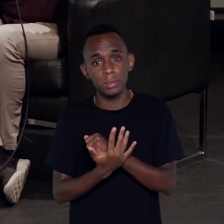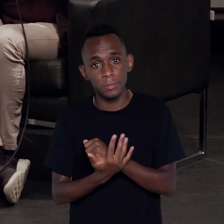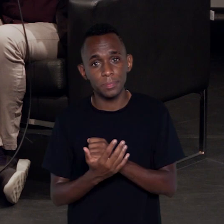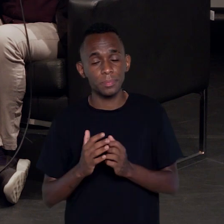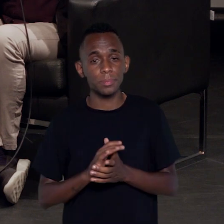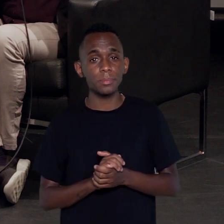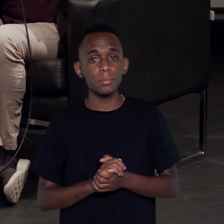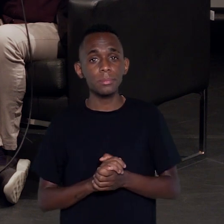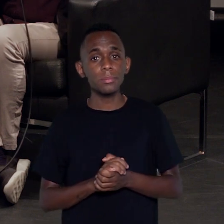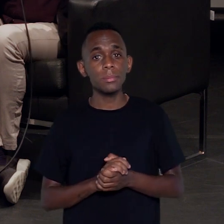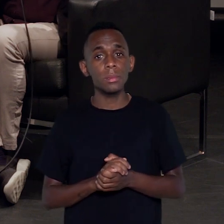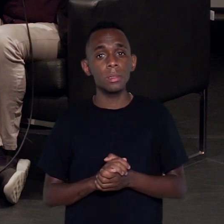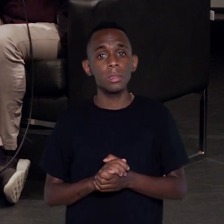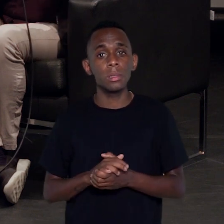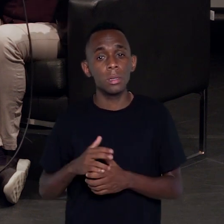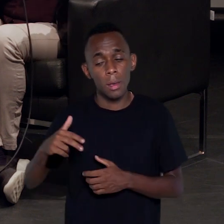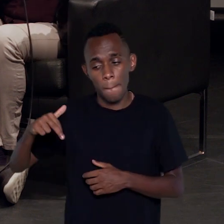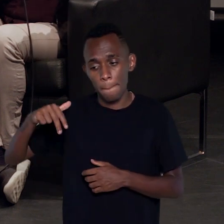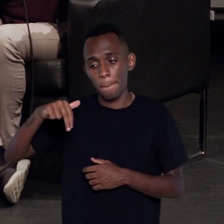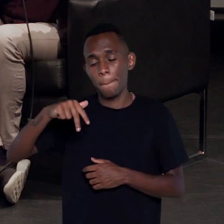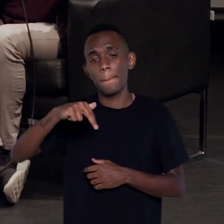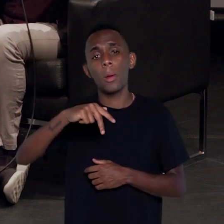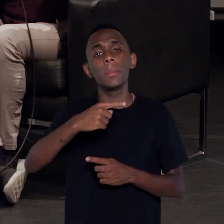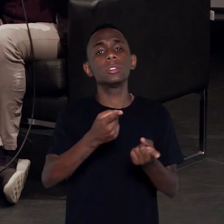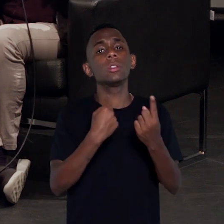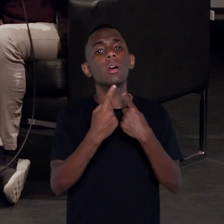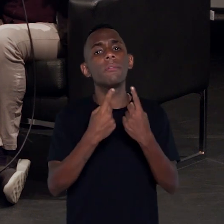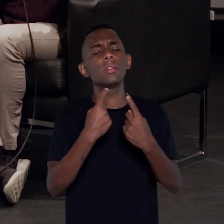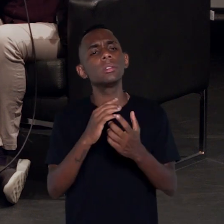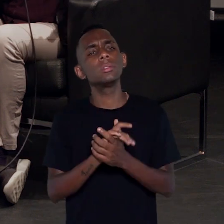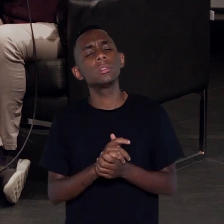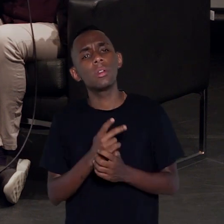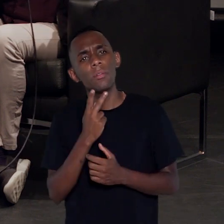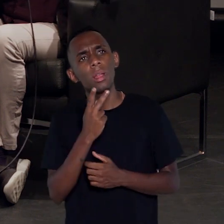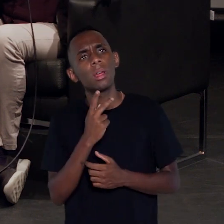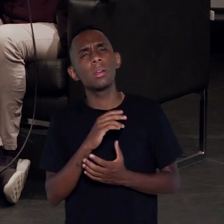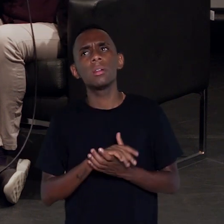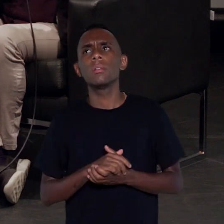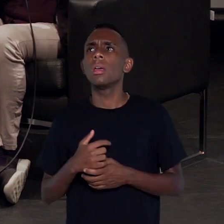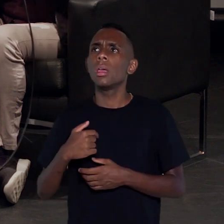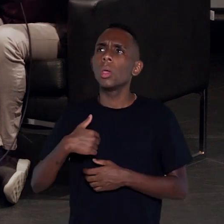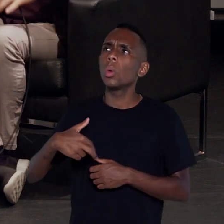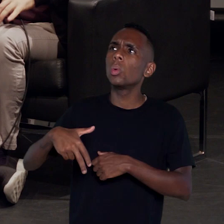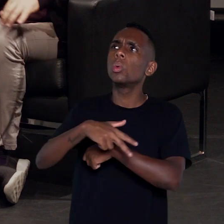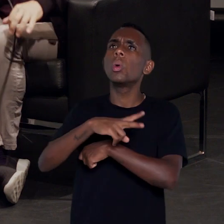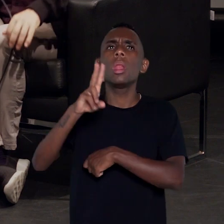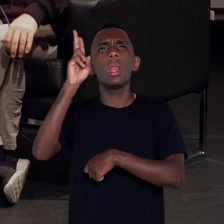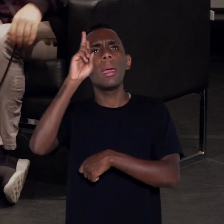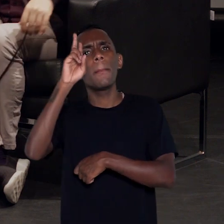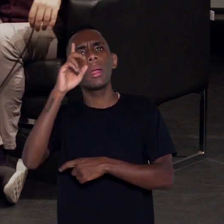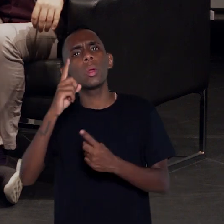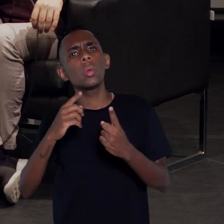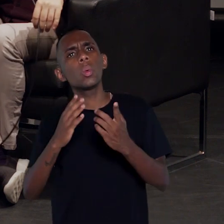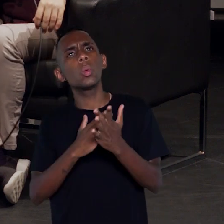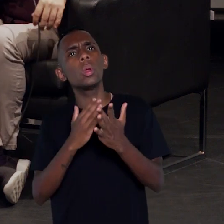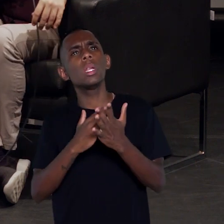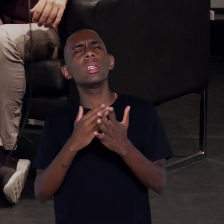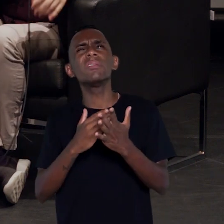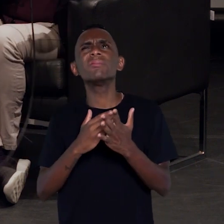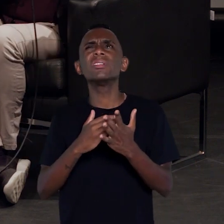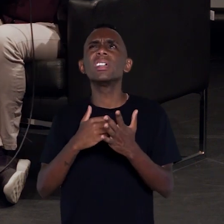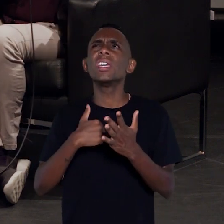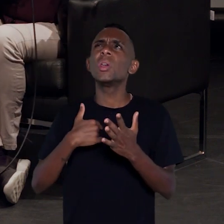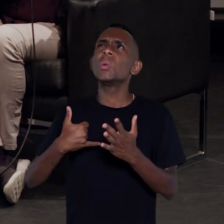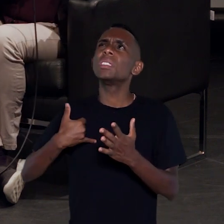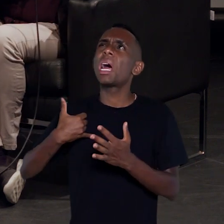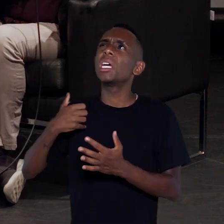aqui. E, enquanto andava, passávamos pela avenida, e eu dizendo, Afonso, eu estou passando por aqui, estou lembrando de um livro que eu li quando